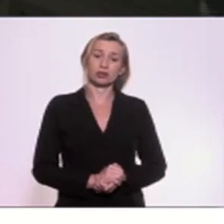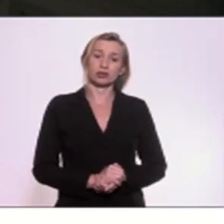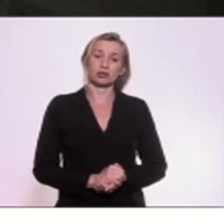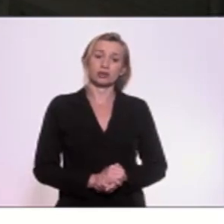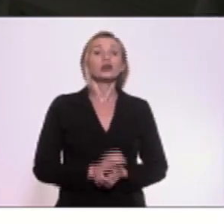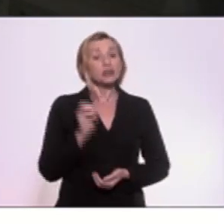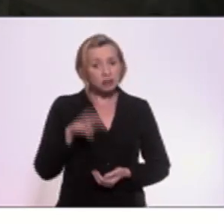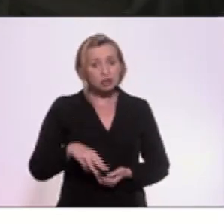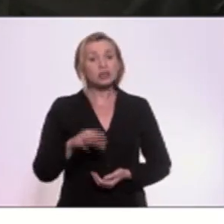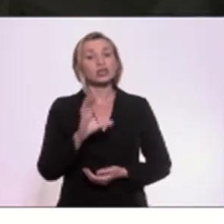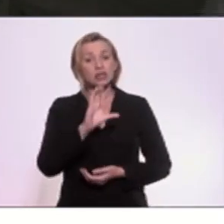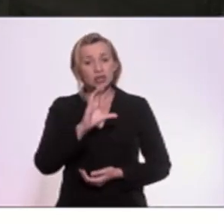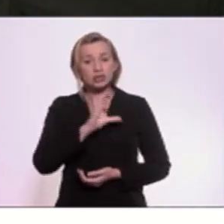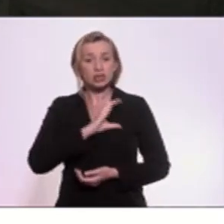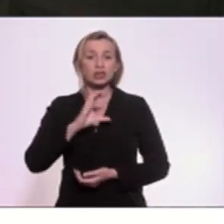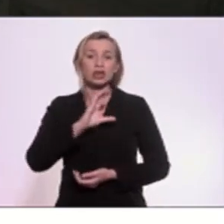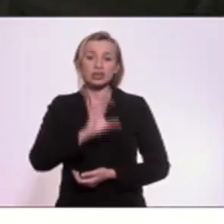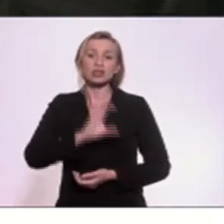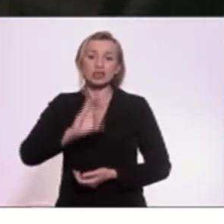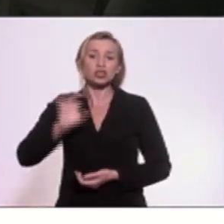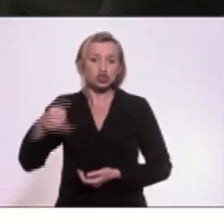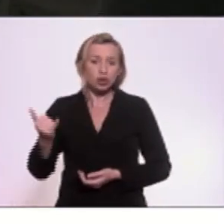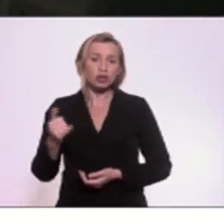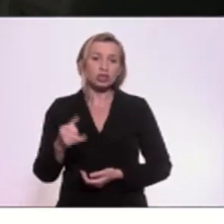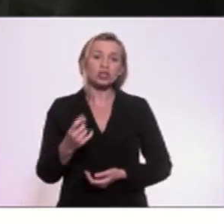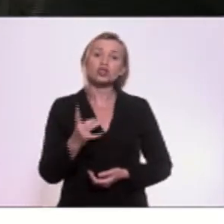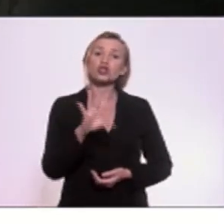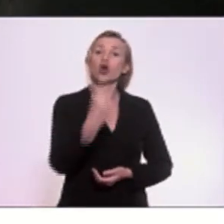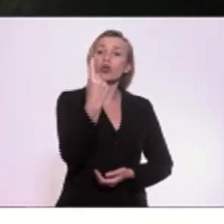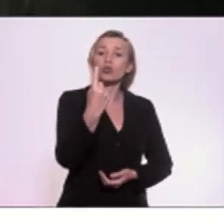Sim, a CCJ deu favorável a um só.